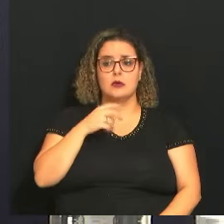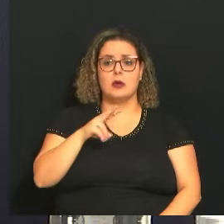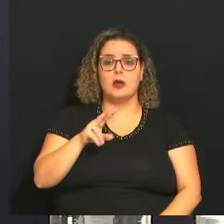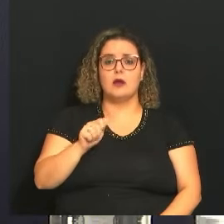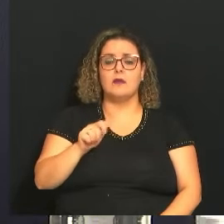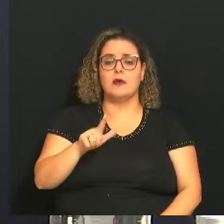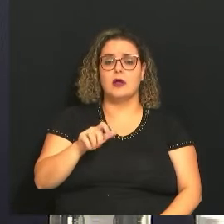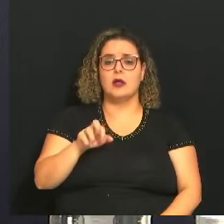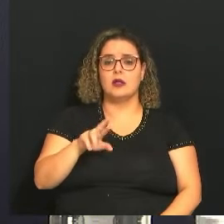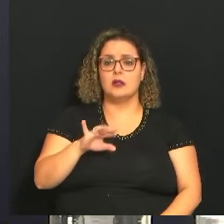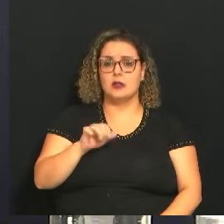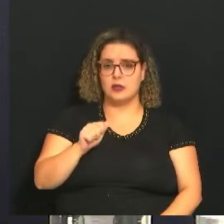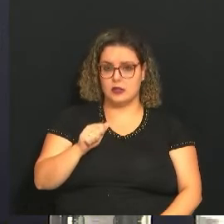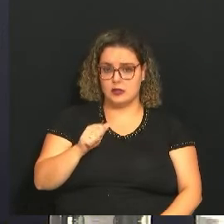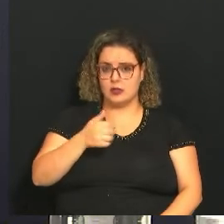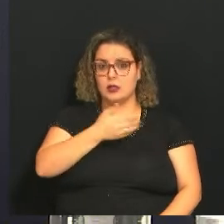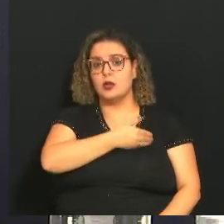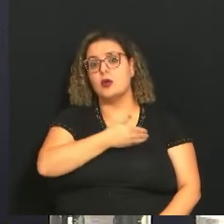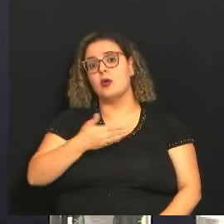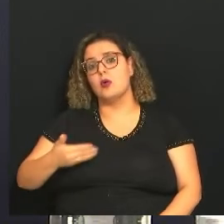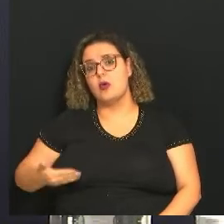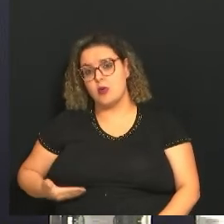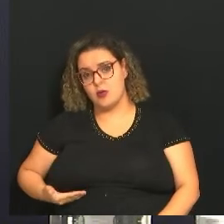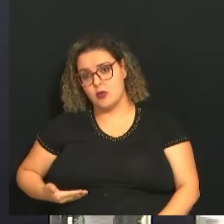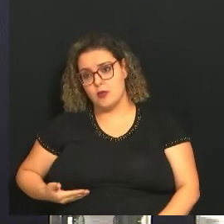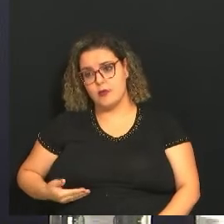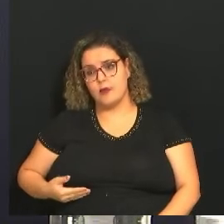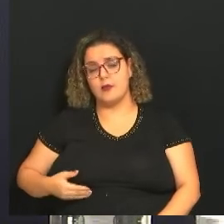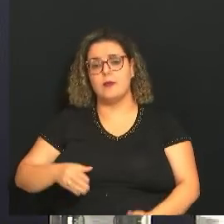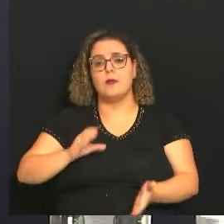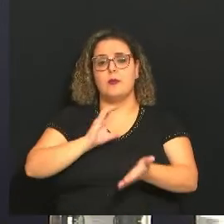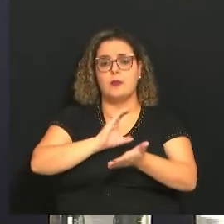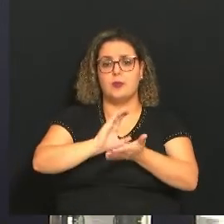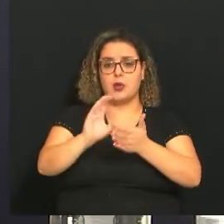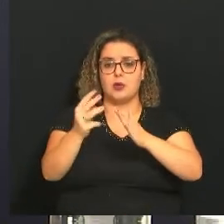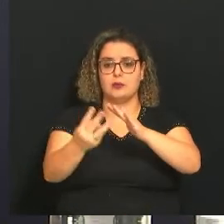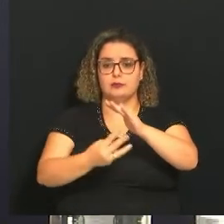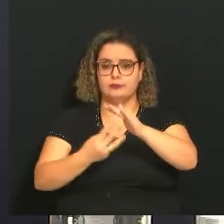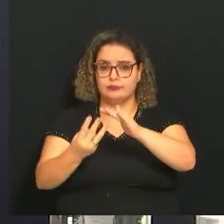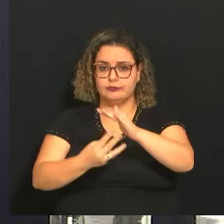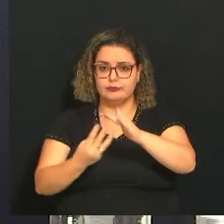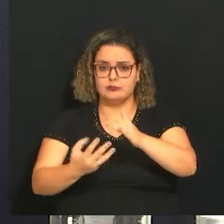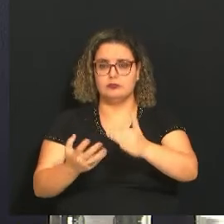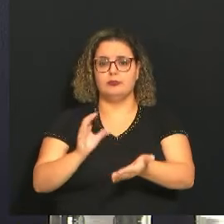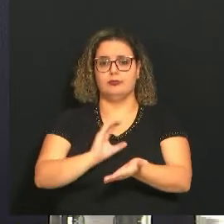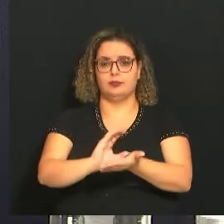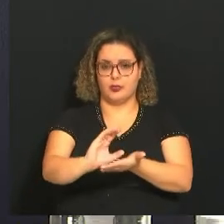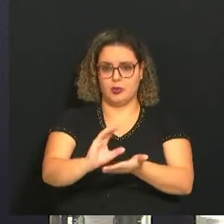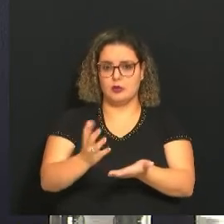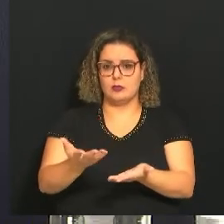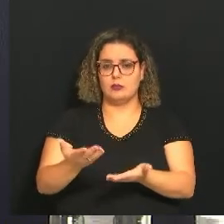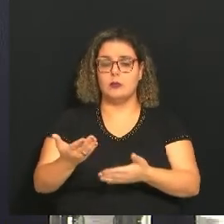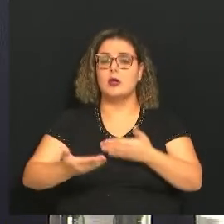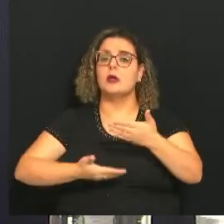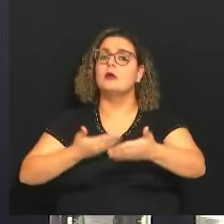seguinte, o governo tem investido na terceirização dos serviços públicos, mas muitas empresas que prestam esses serviços têm problemas